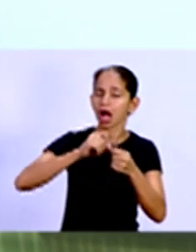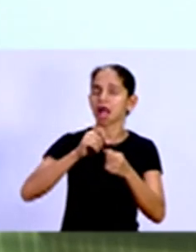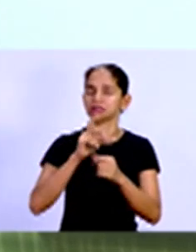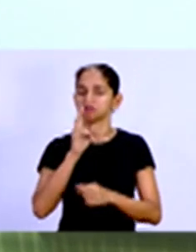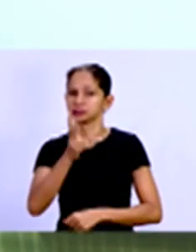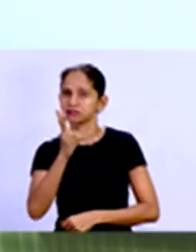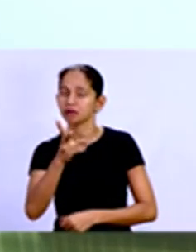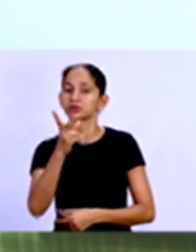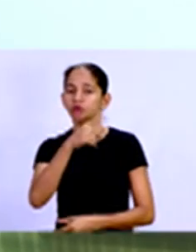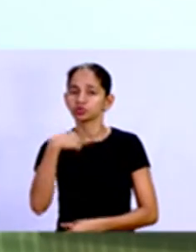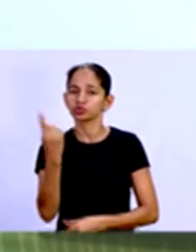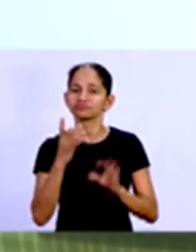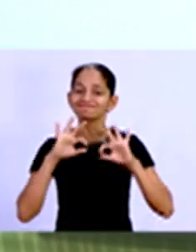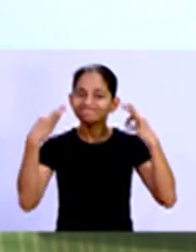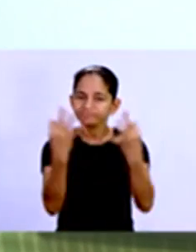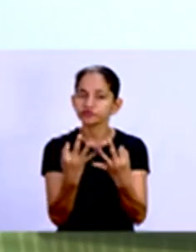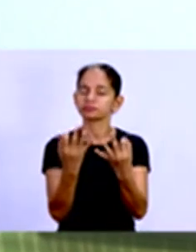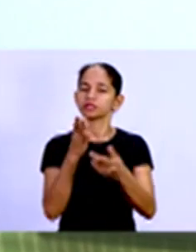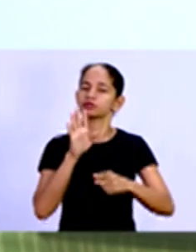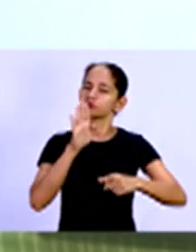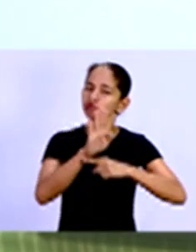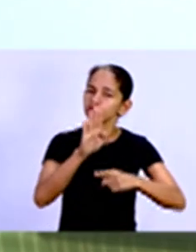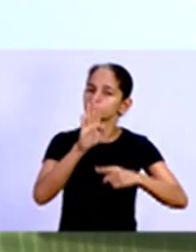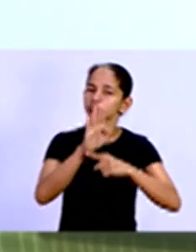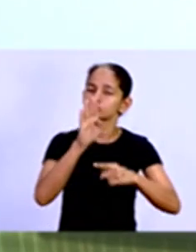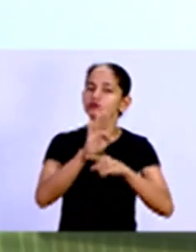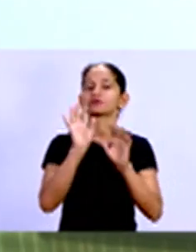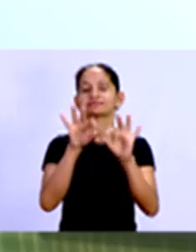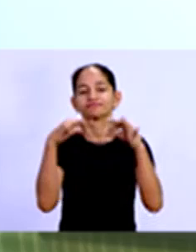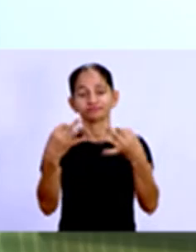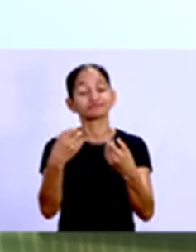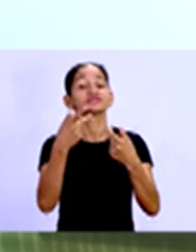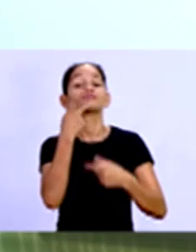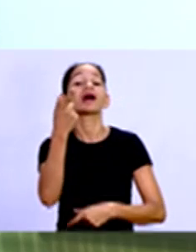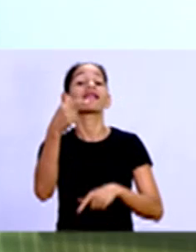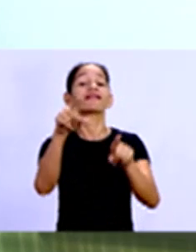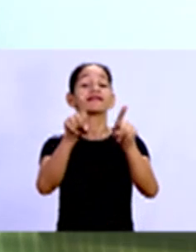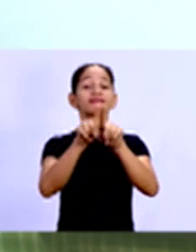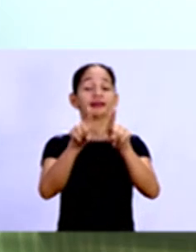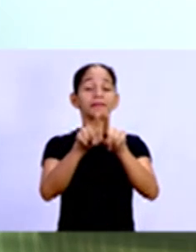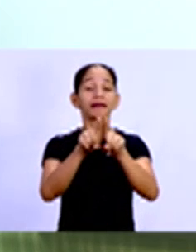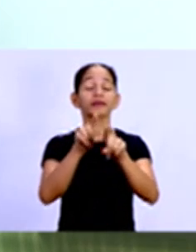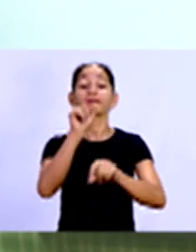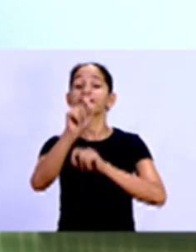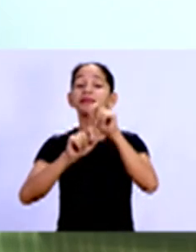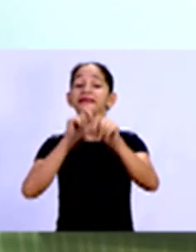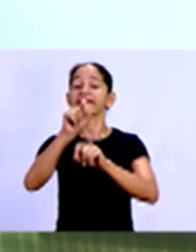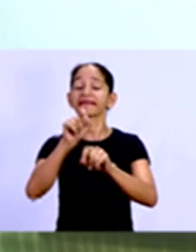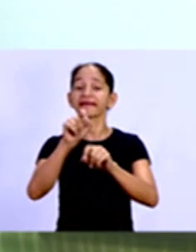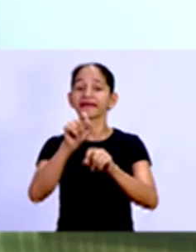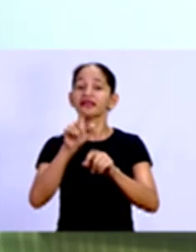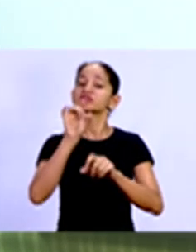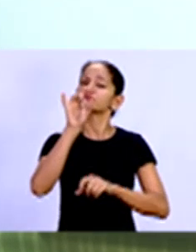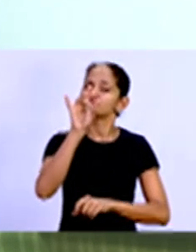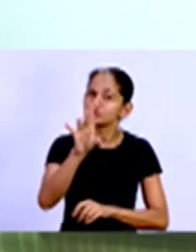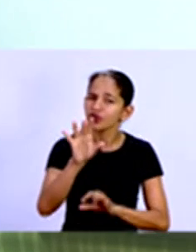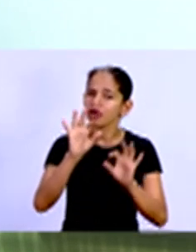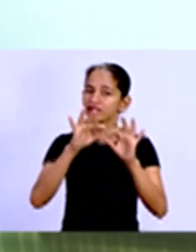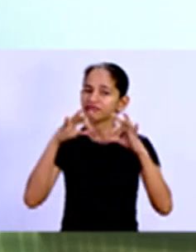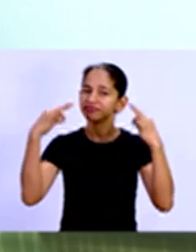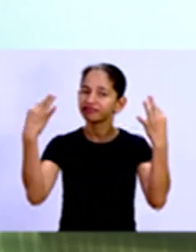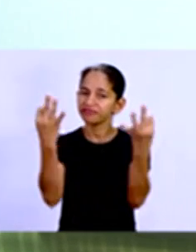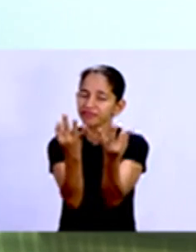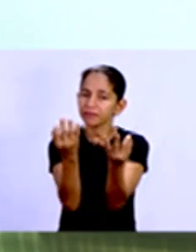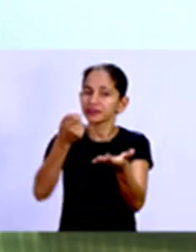obrigação dos familiares cuidar da pessoa idosa, essas leis dizem também que não é só obrigação da família, mas